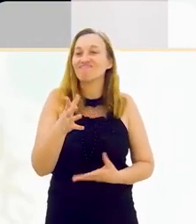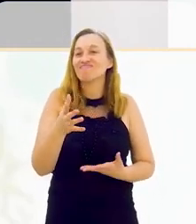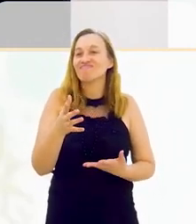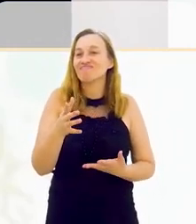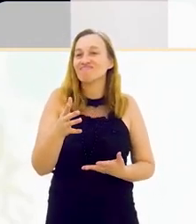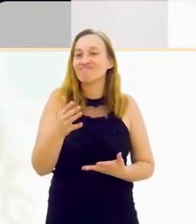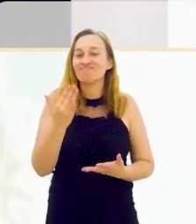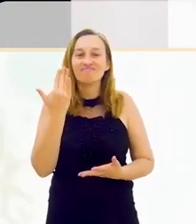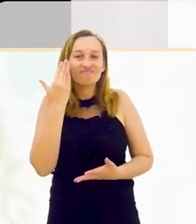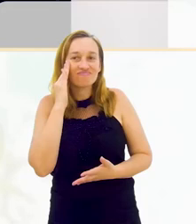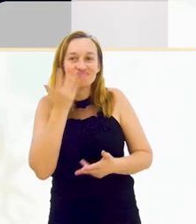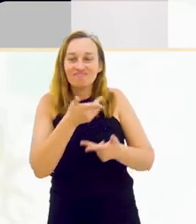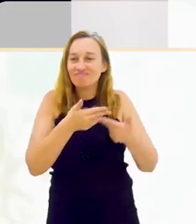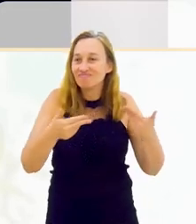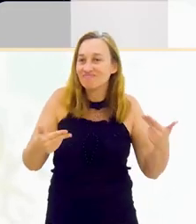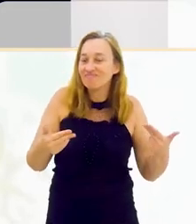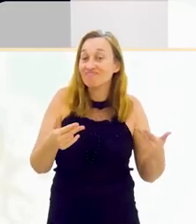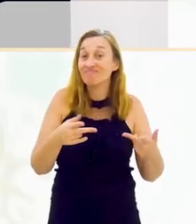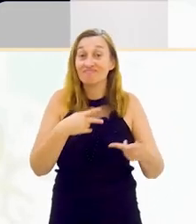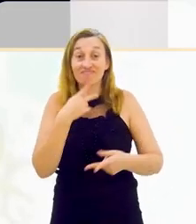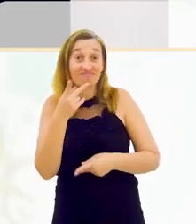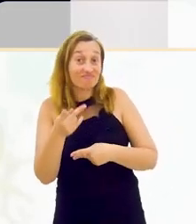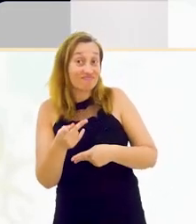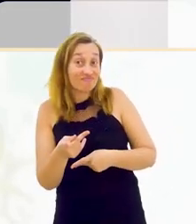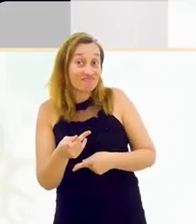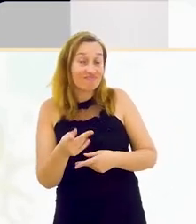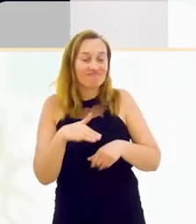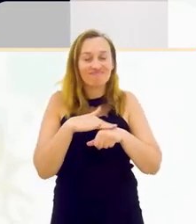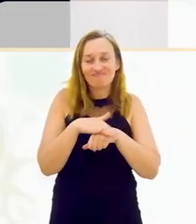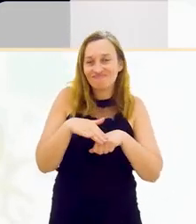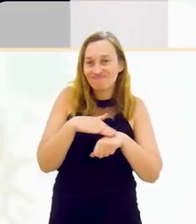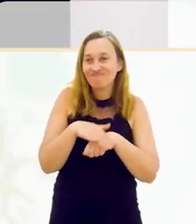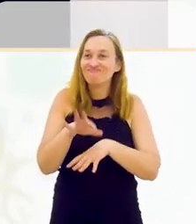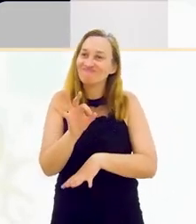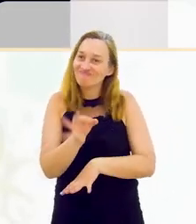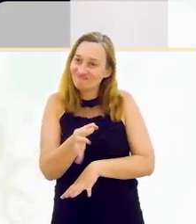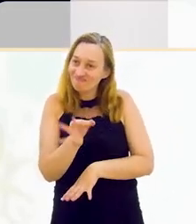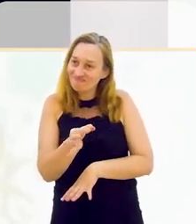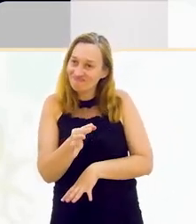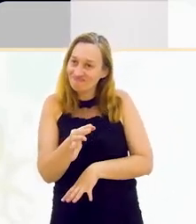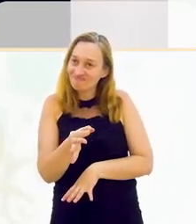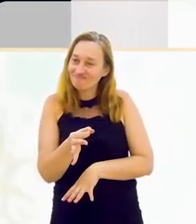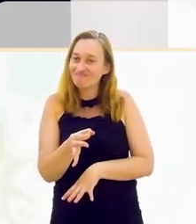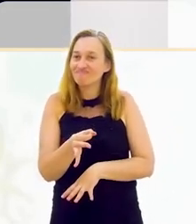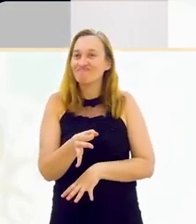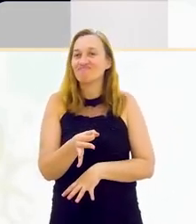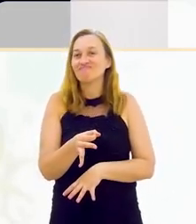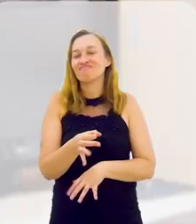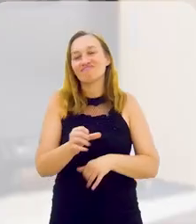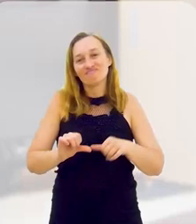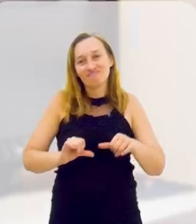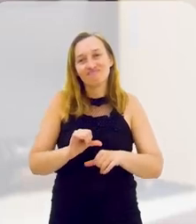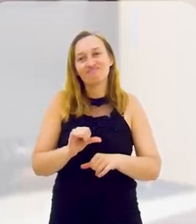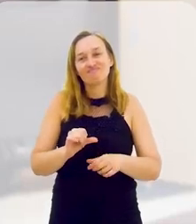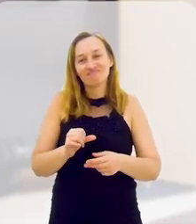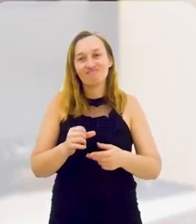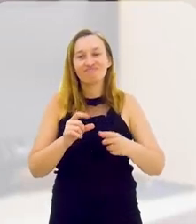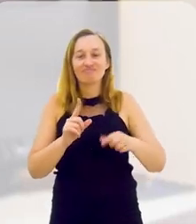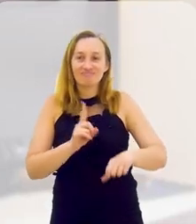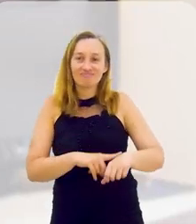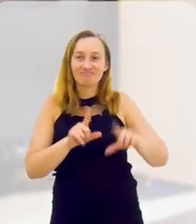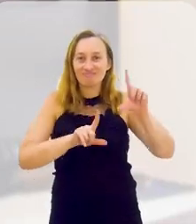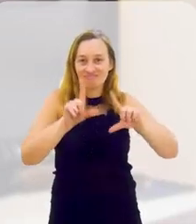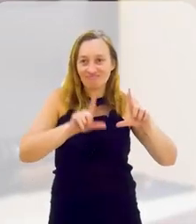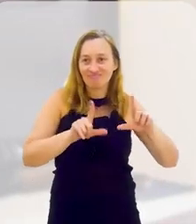identificar com muita coisa que a gente comenta, que a gente conversa e que eu tenho certeza que sai desse programa modificado de alguma